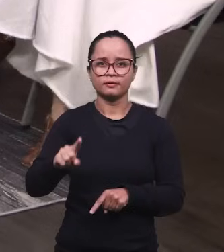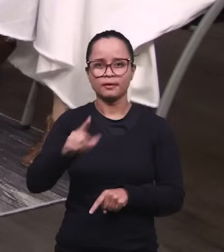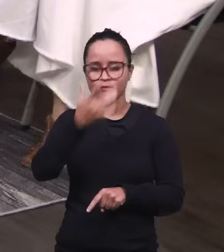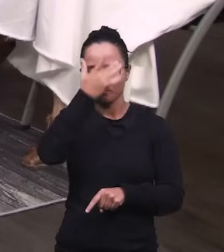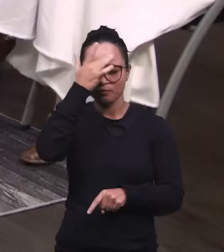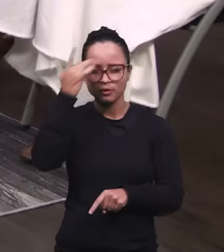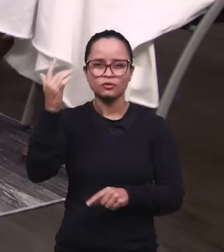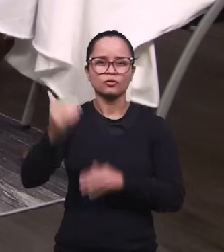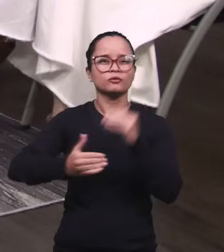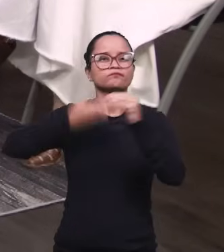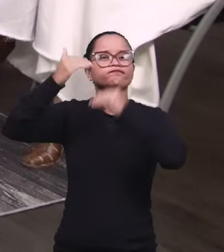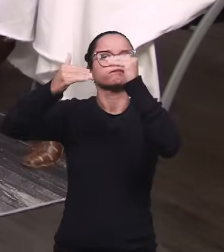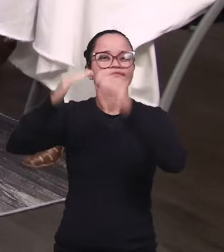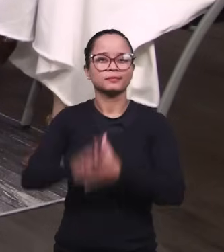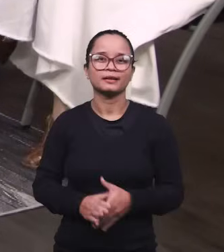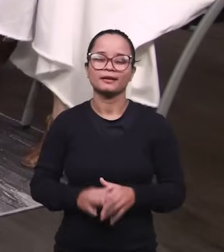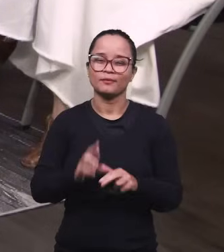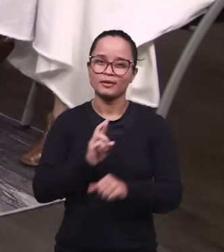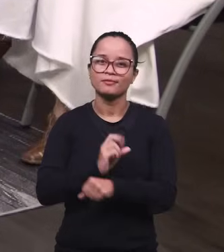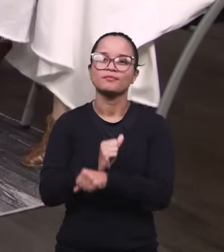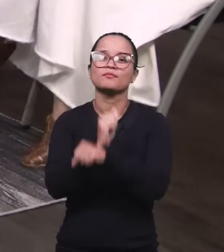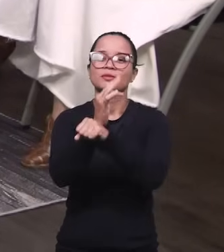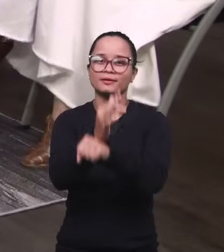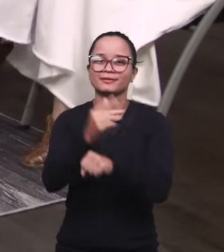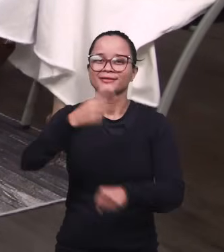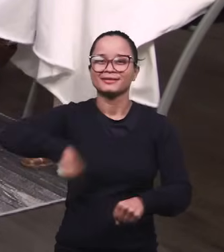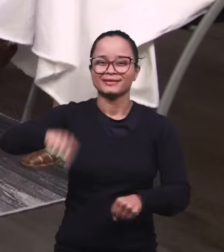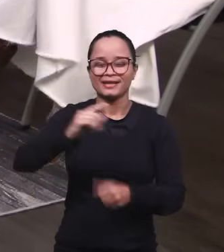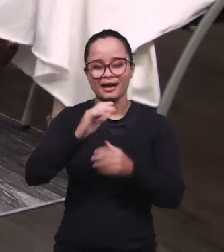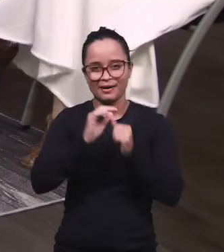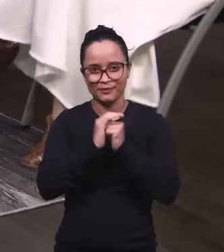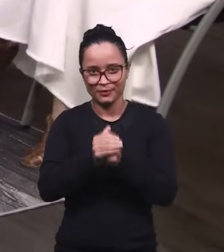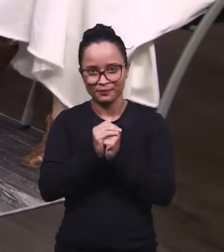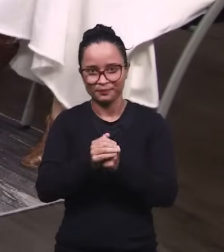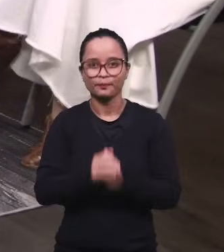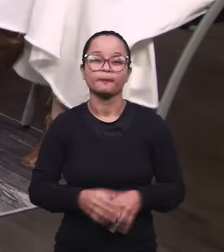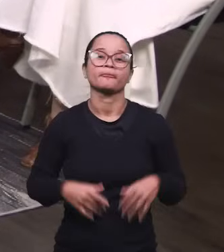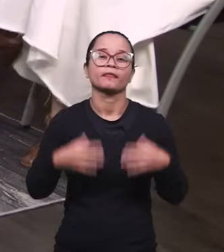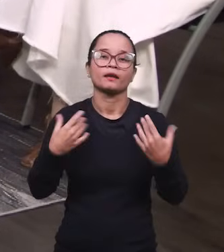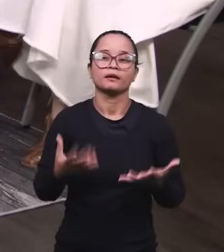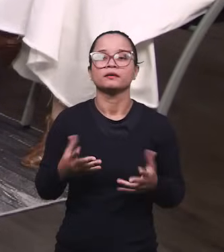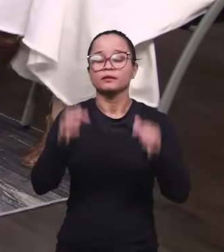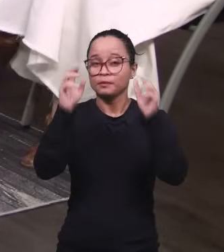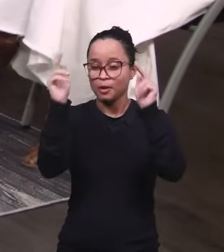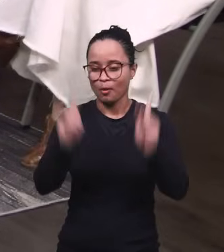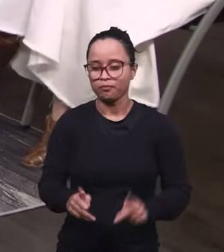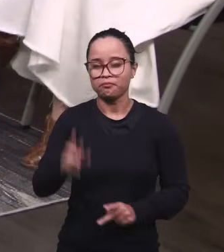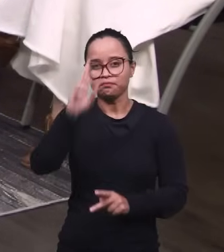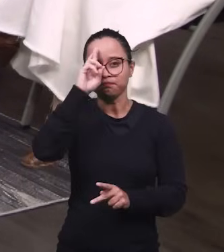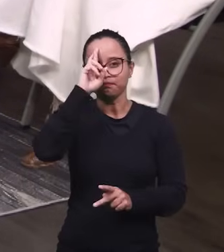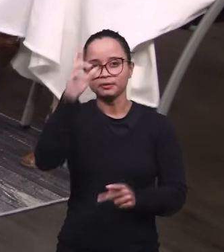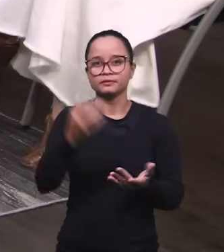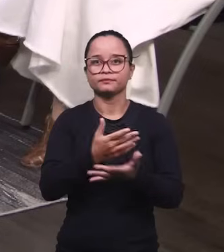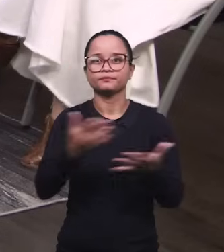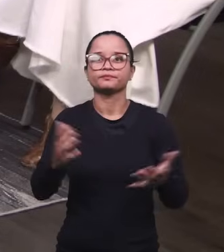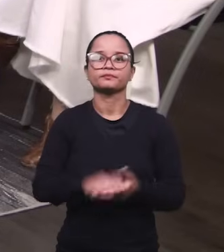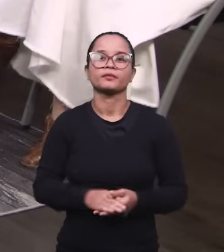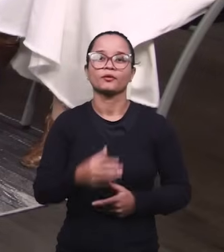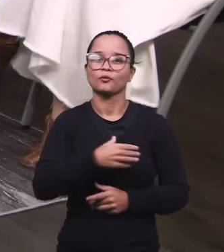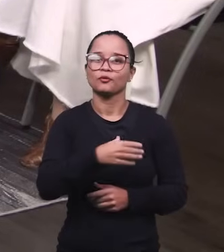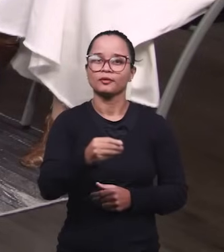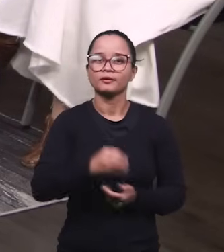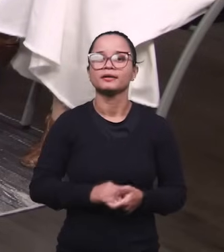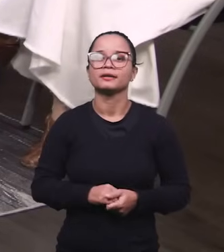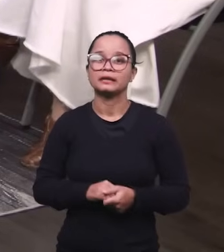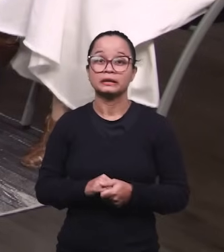Amém. Essa é a nossa grande esperança, não é? Amém. Amém. Amém, Fernanda. Amém. Meninas, a paz do Senhor. Amém. Os nossos